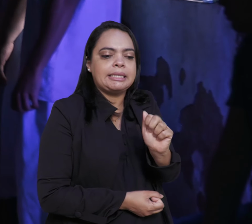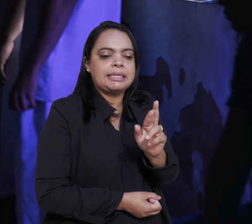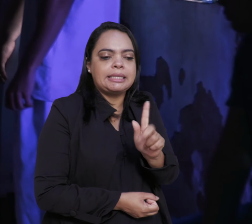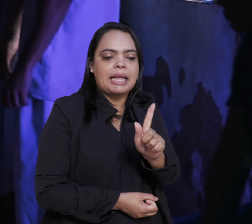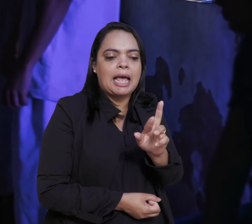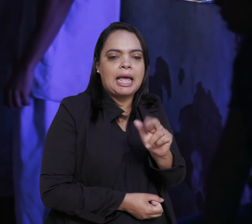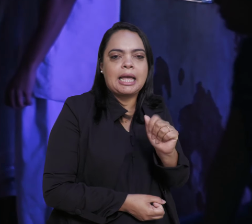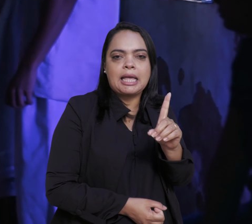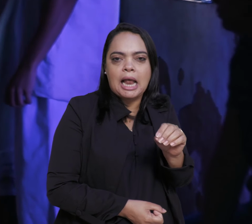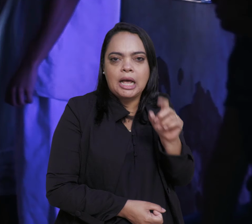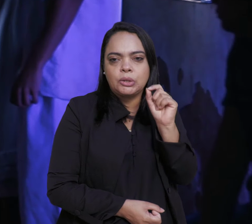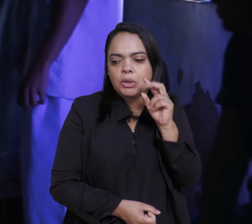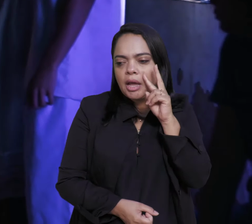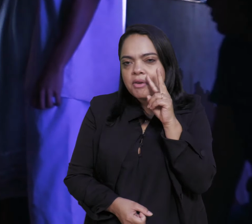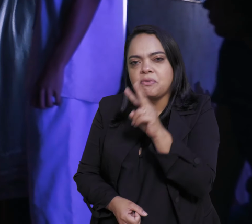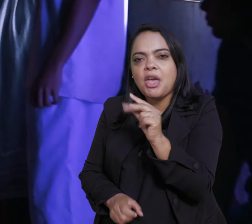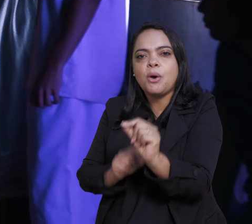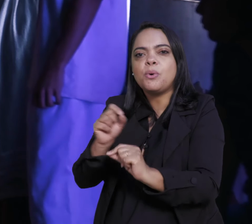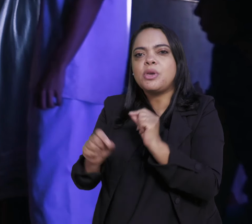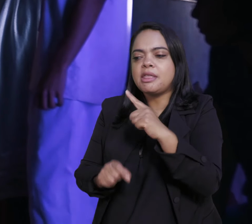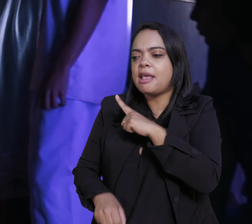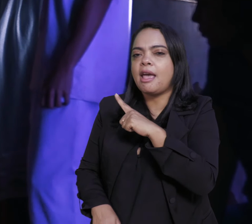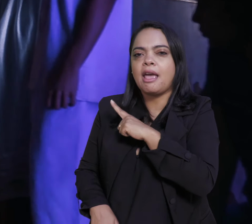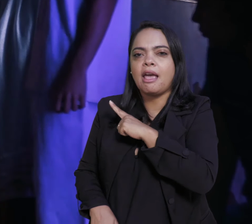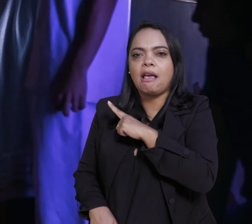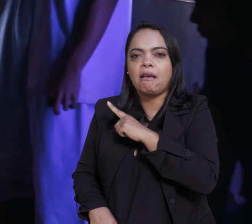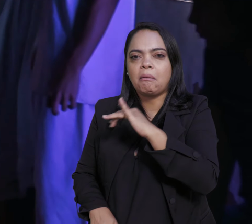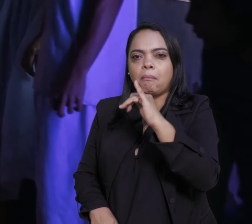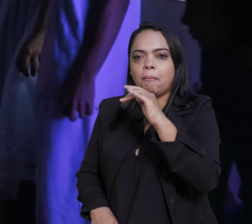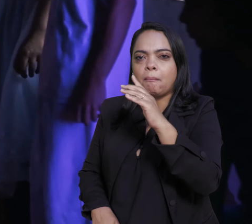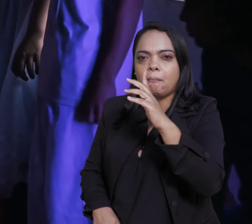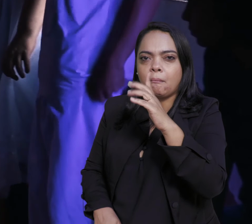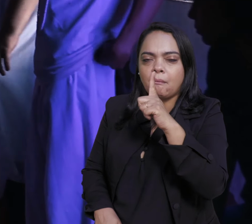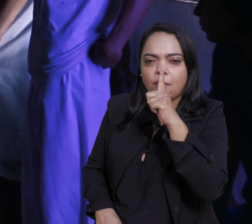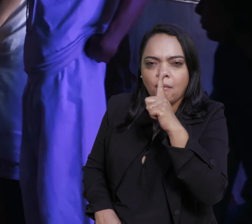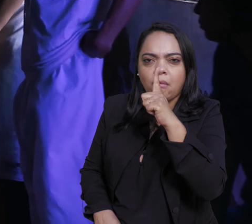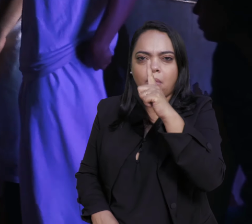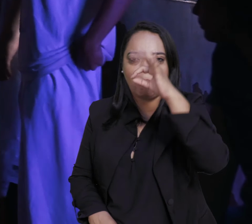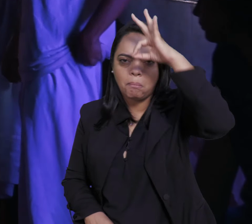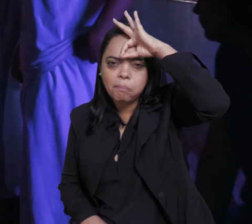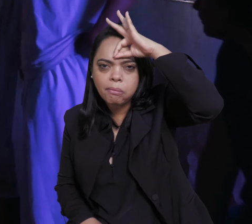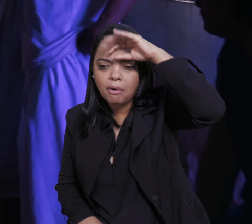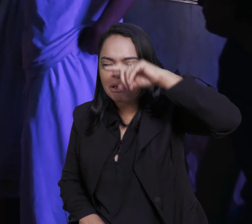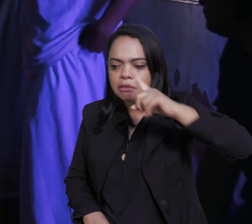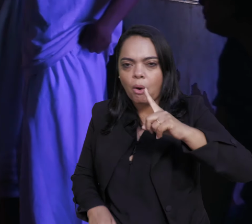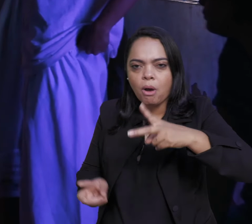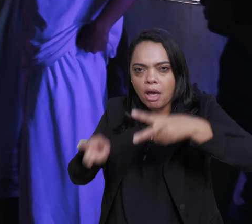te vê com o que você tem no meio das pernas, que o sagrado, ele não reconhece quem você é em essência,